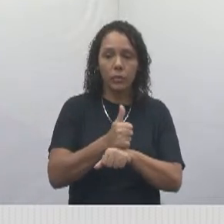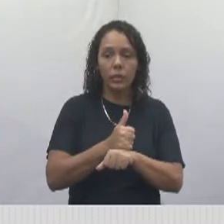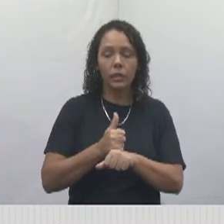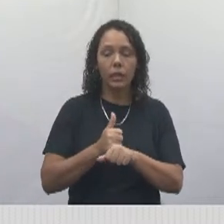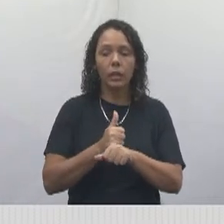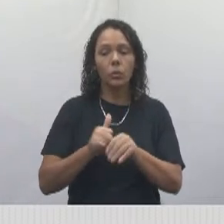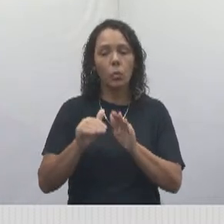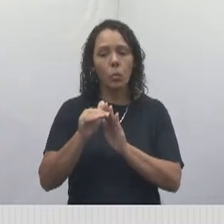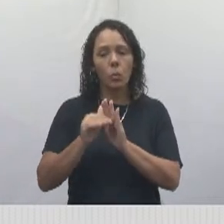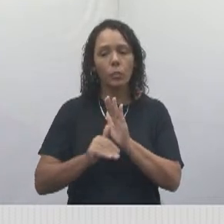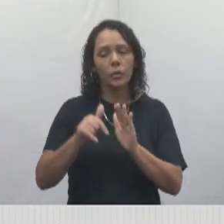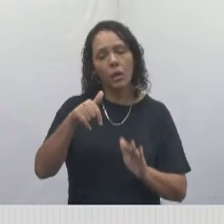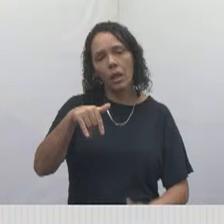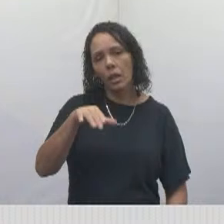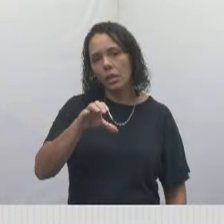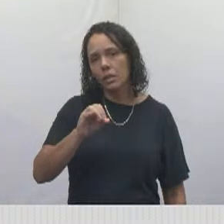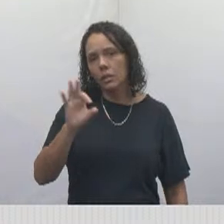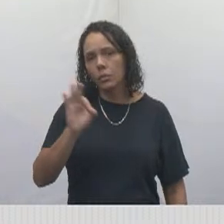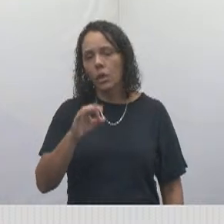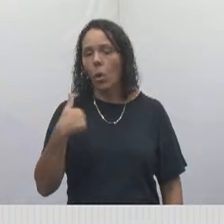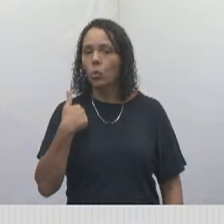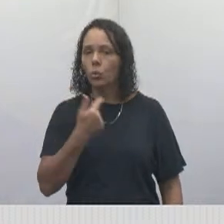é 70%, nós chegamos a